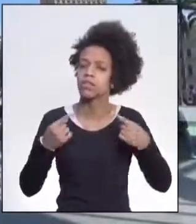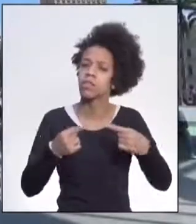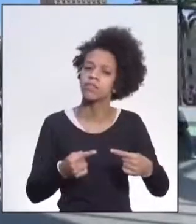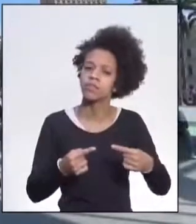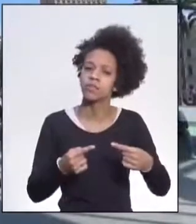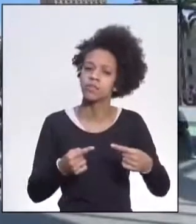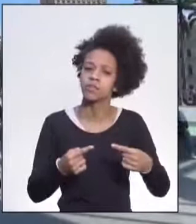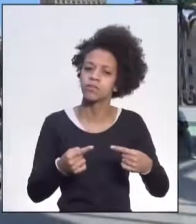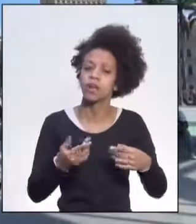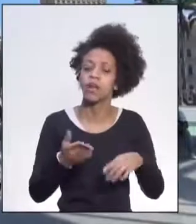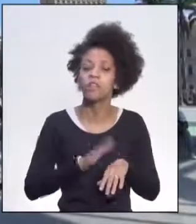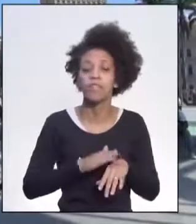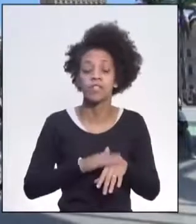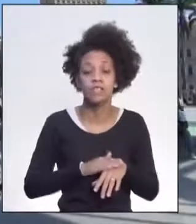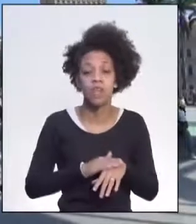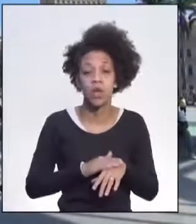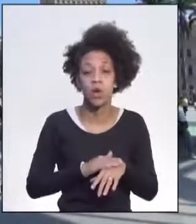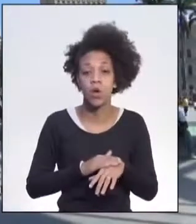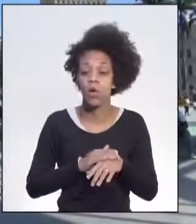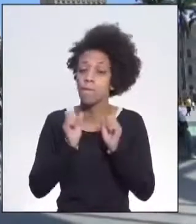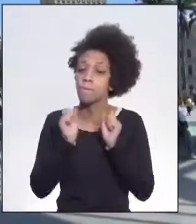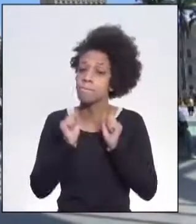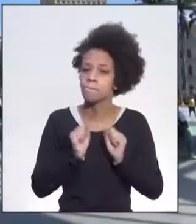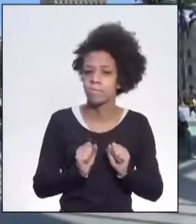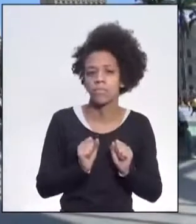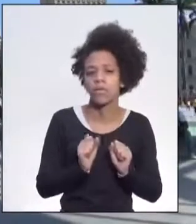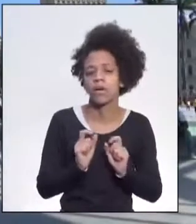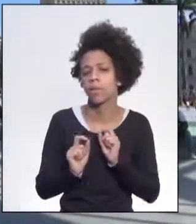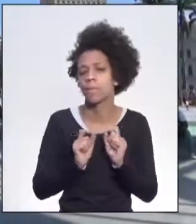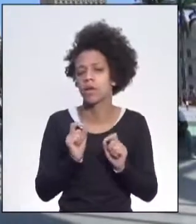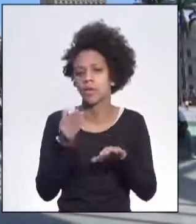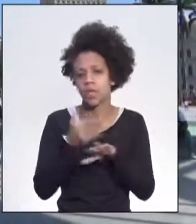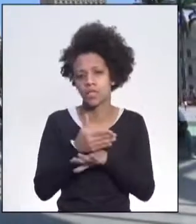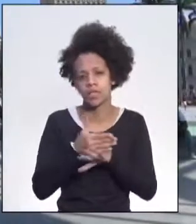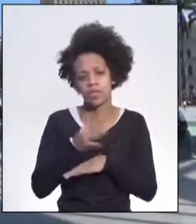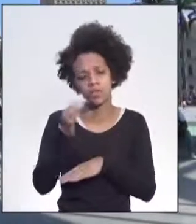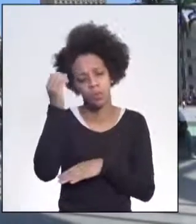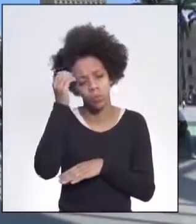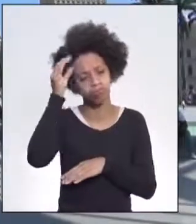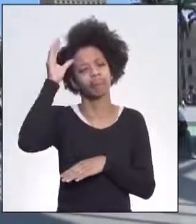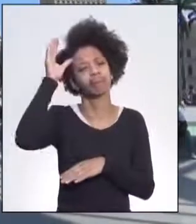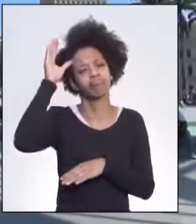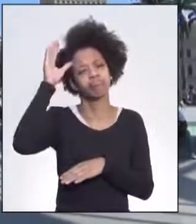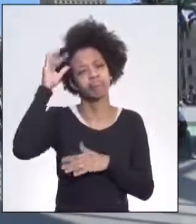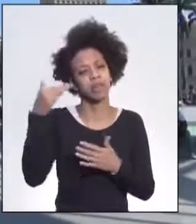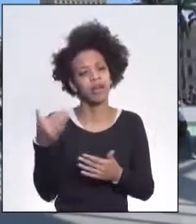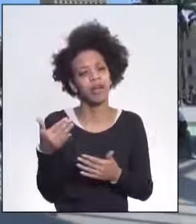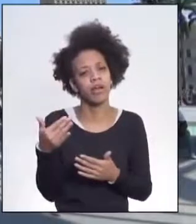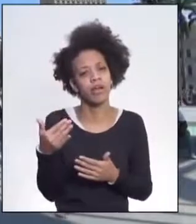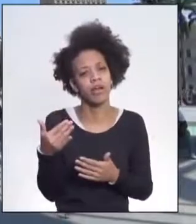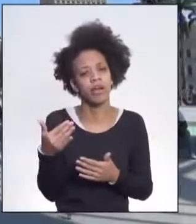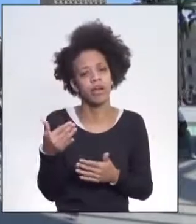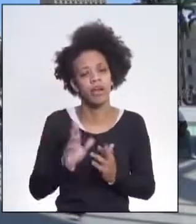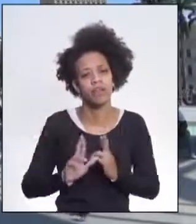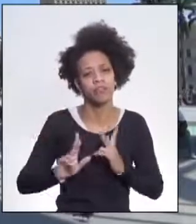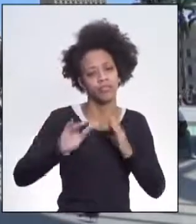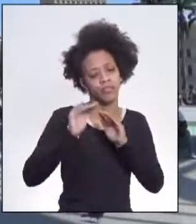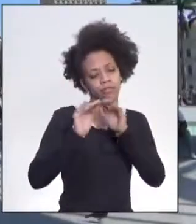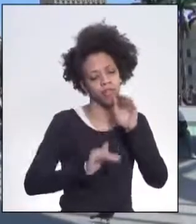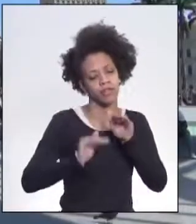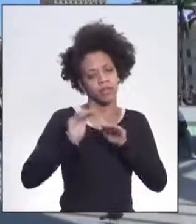desafiadores é fazer o possível para que o acesso ao conhecimento ele não aumente as diferenças